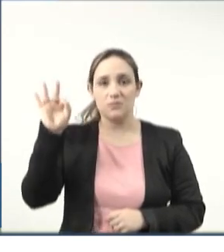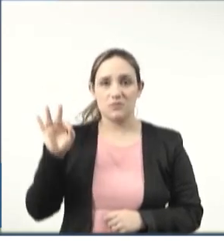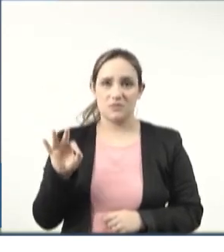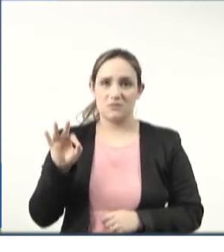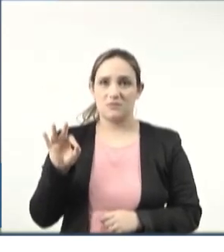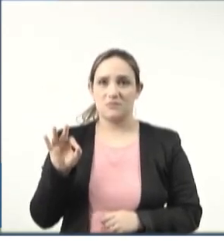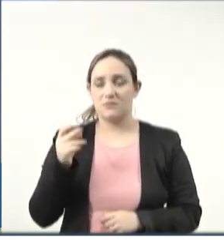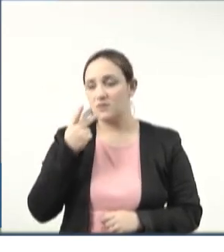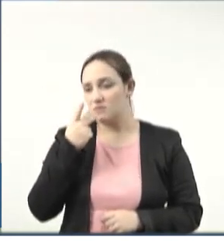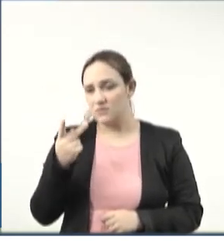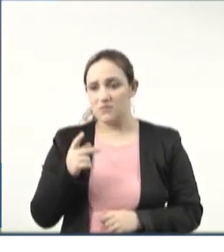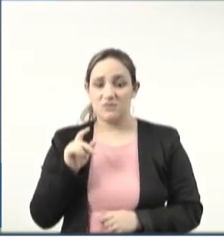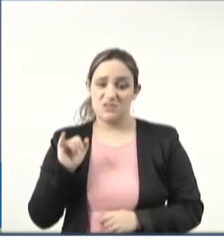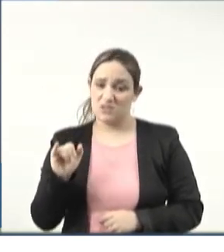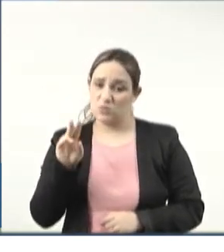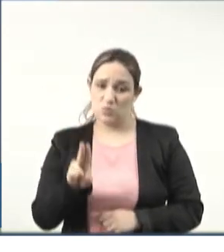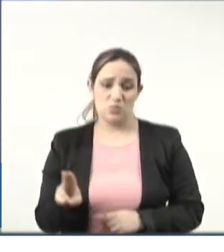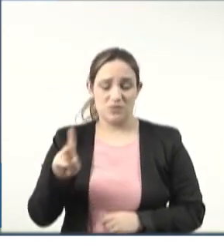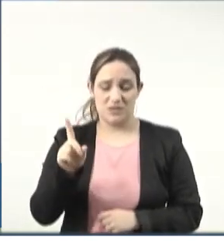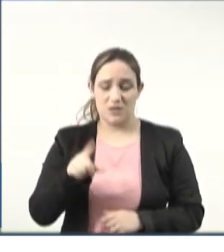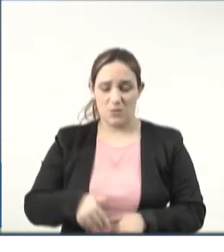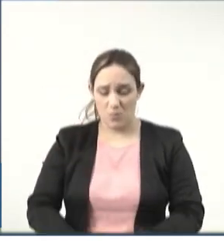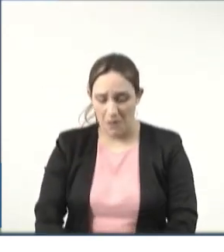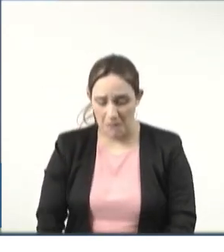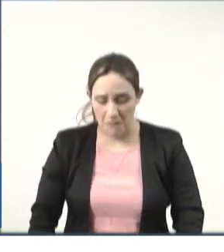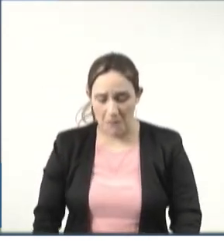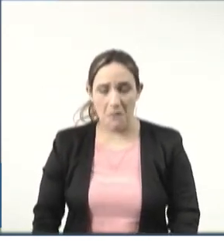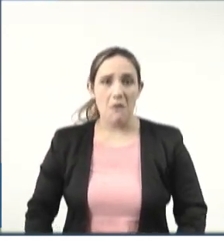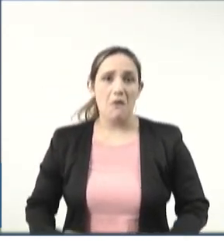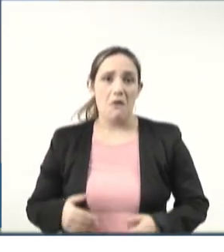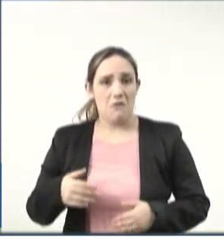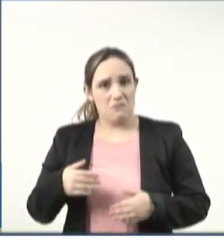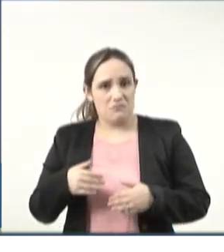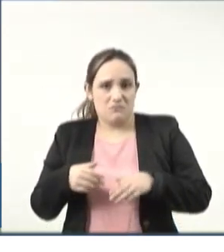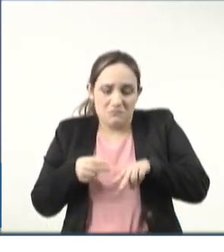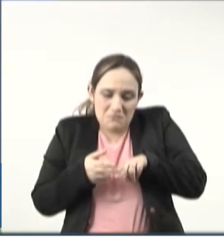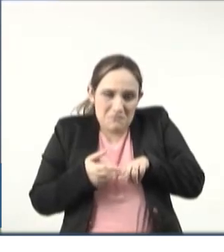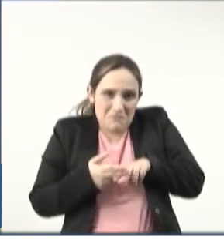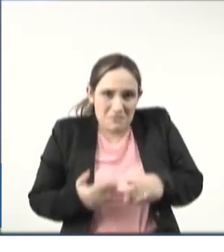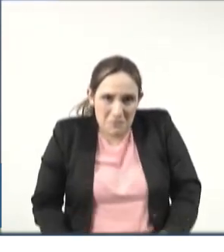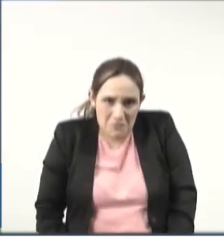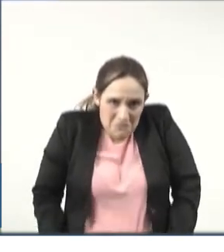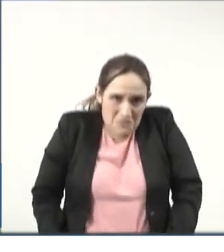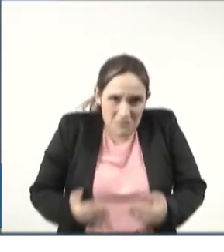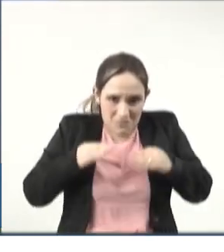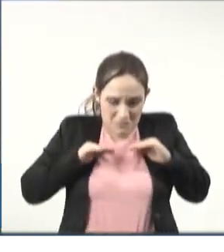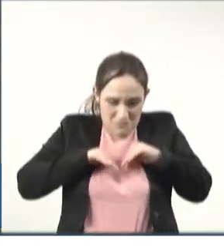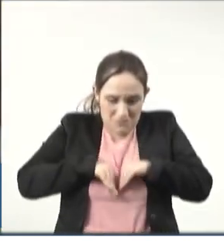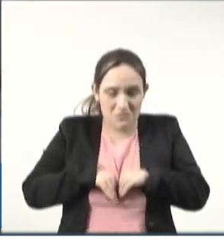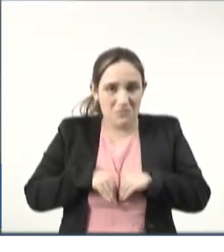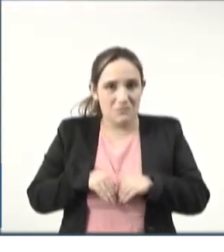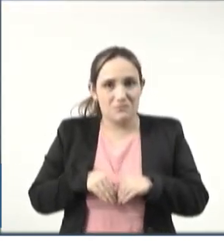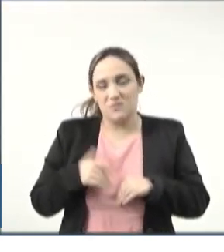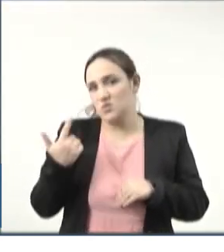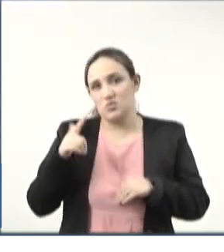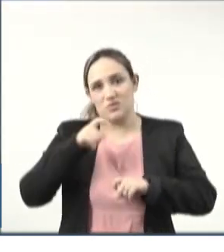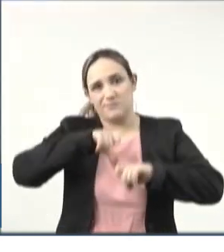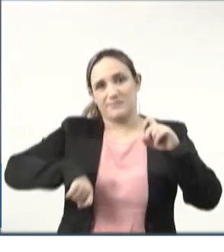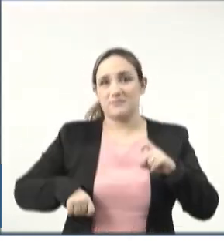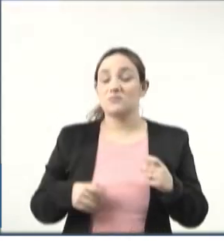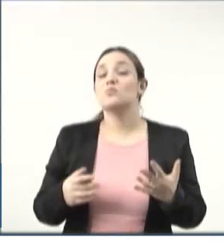se ela não tivesse usando roupa curta, ela não teria sido estuprada. O que vocês acham